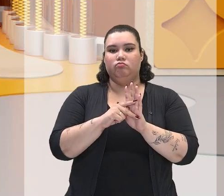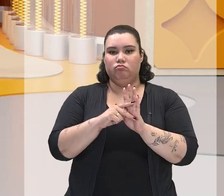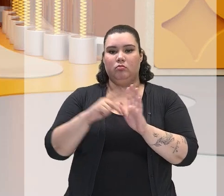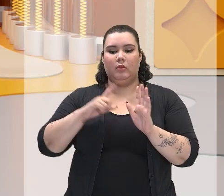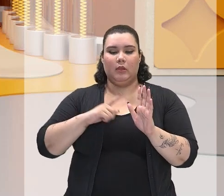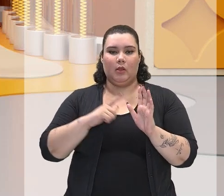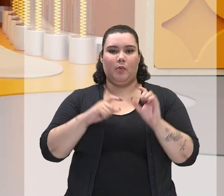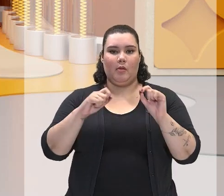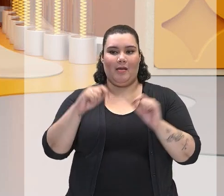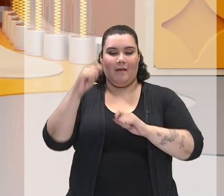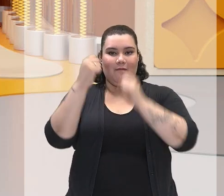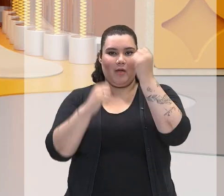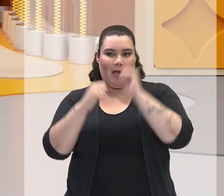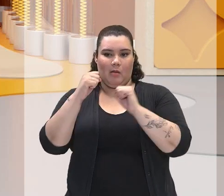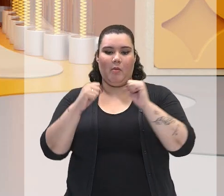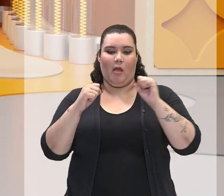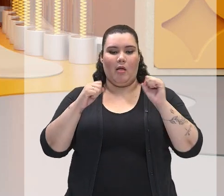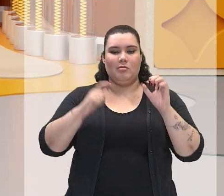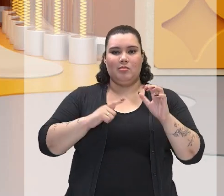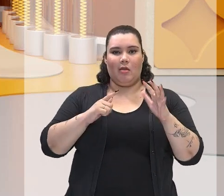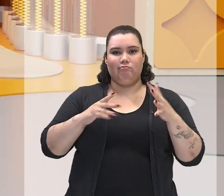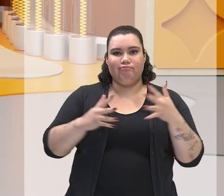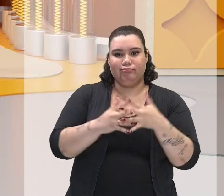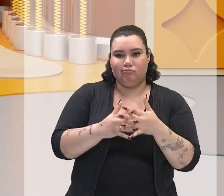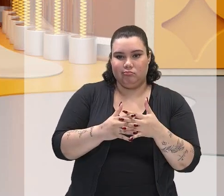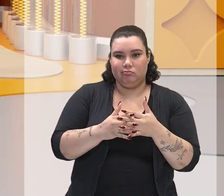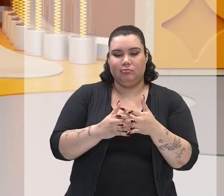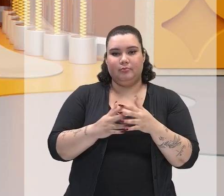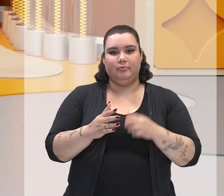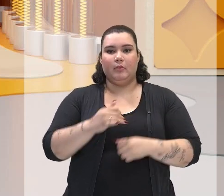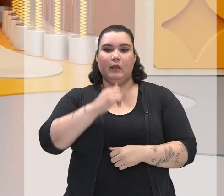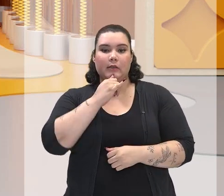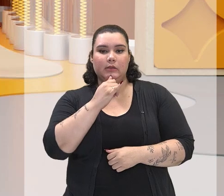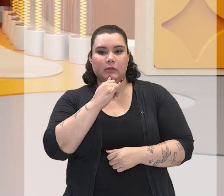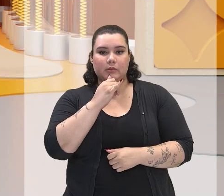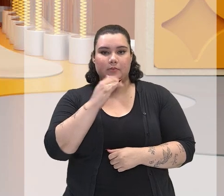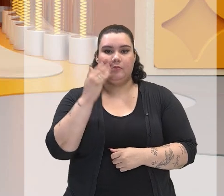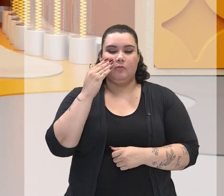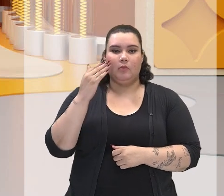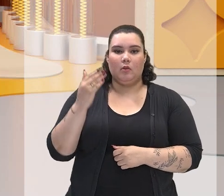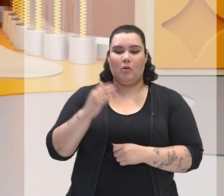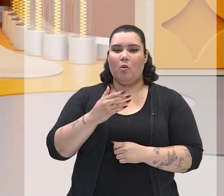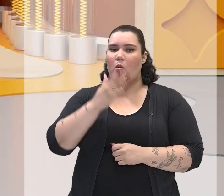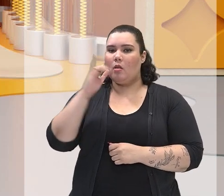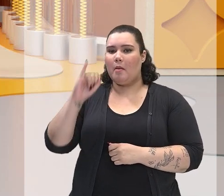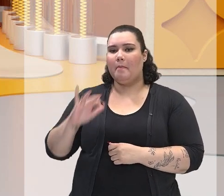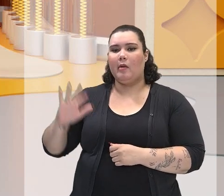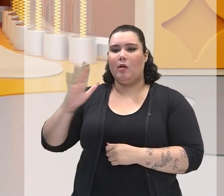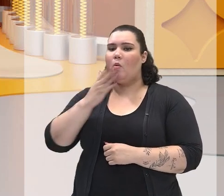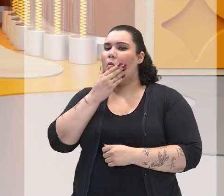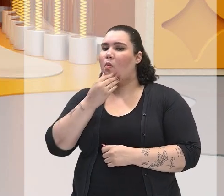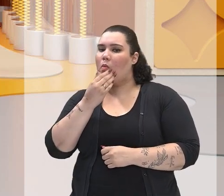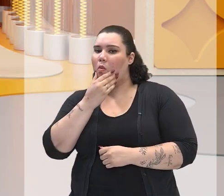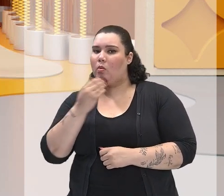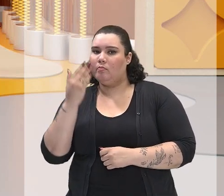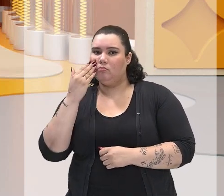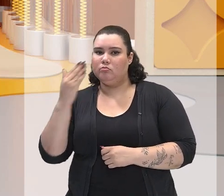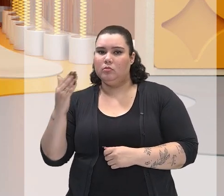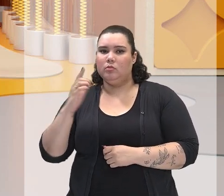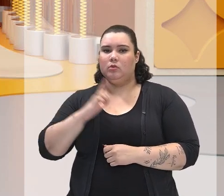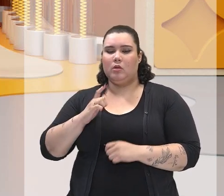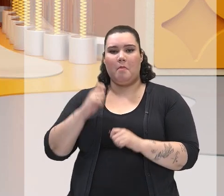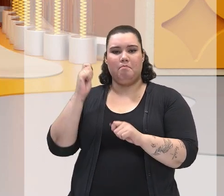interferir também, tá? Então, por exemplo, aqui você vê um homem, tá? Que está ali com um martelo na mão, então